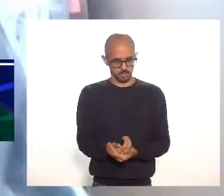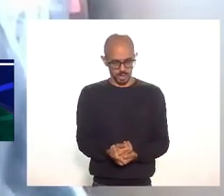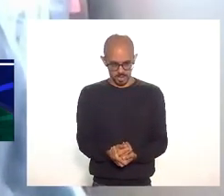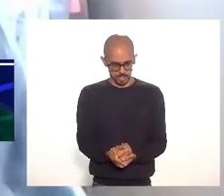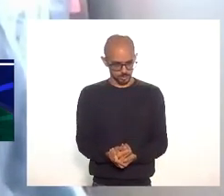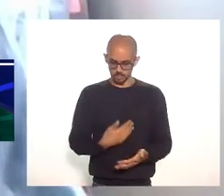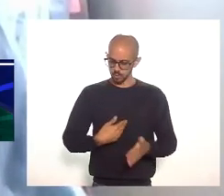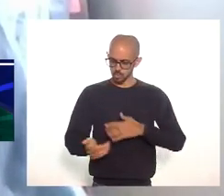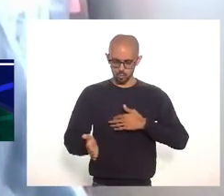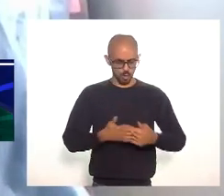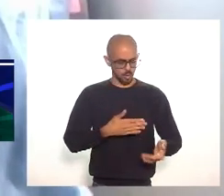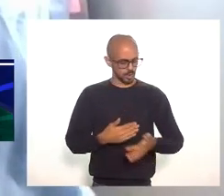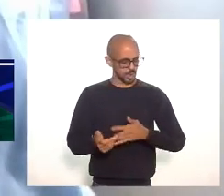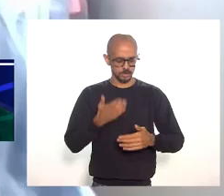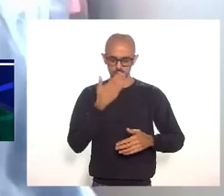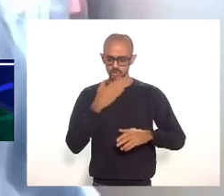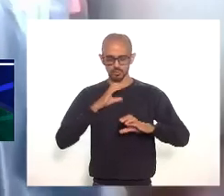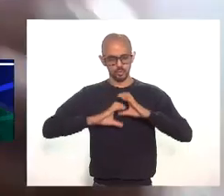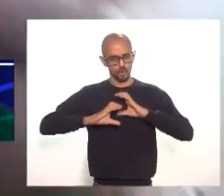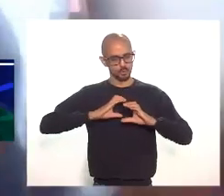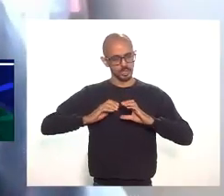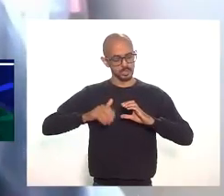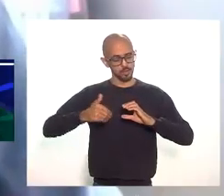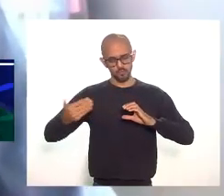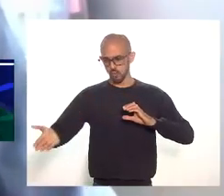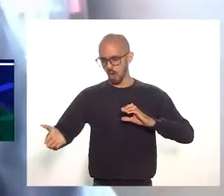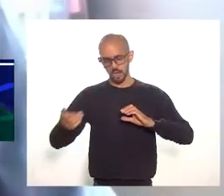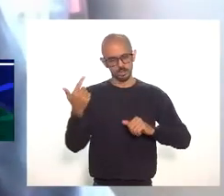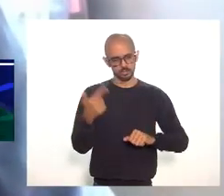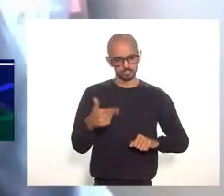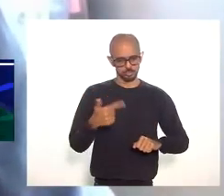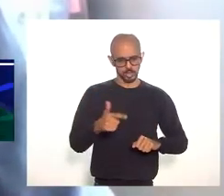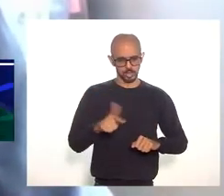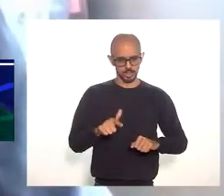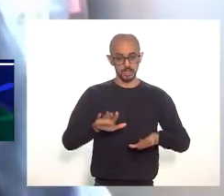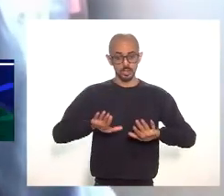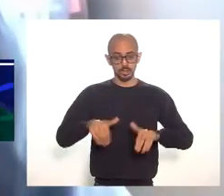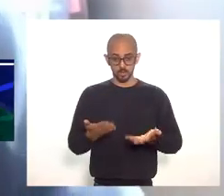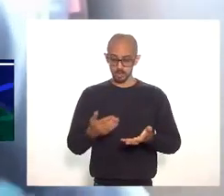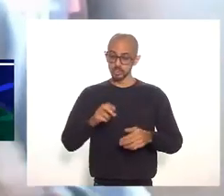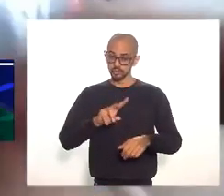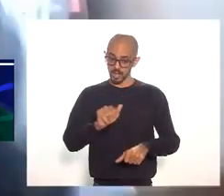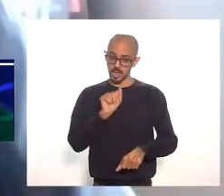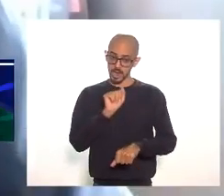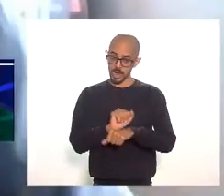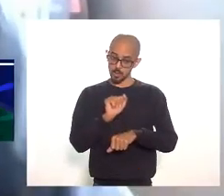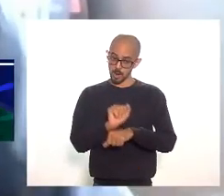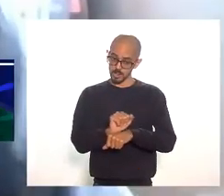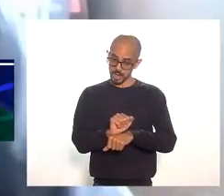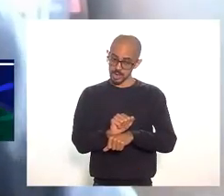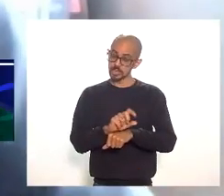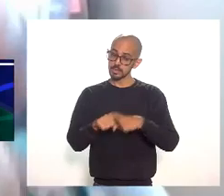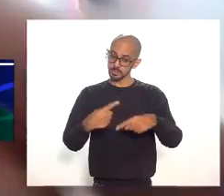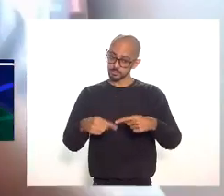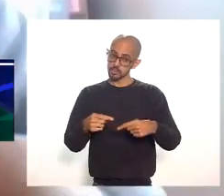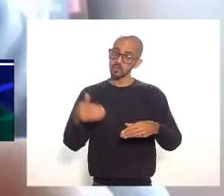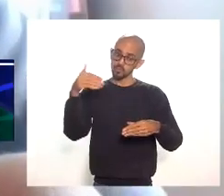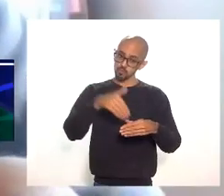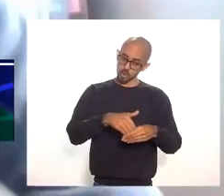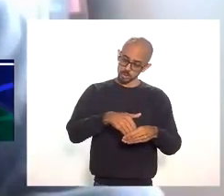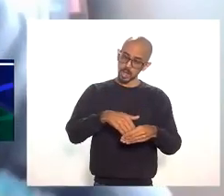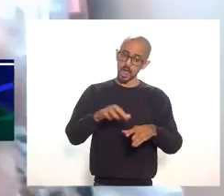a tramitação do processo, e nós vamos aguardar essa volta, baixa em diligência e votar, como Vossa Excelência disse,